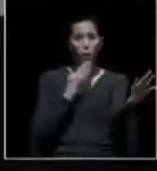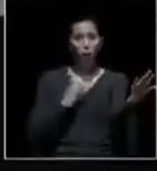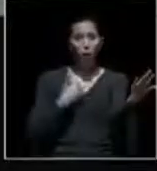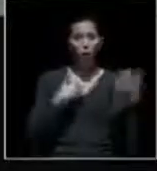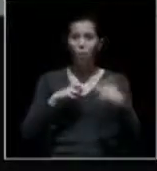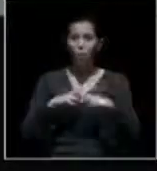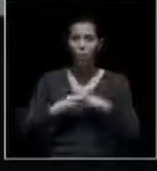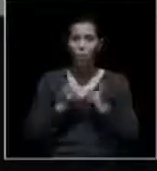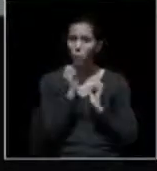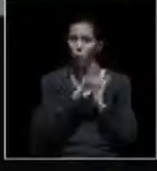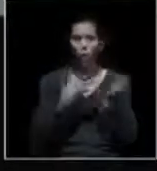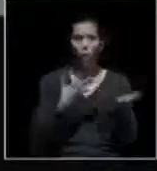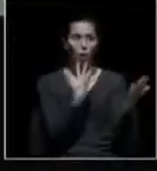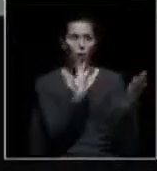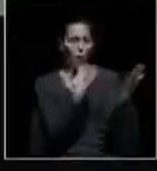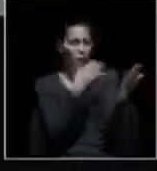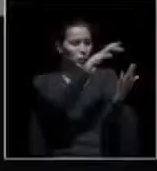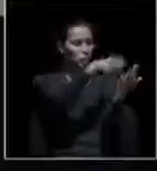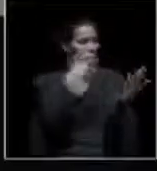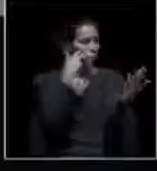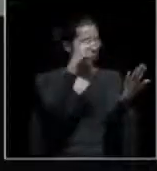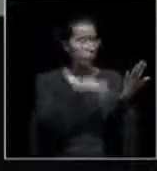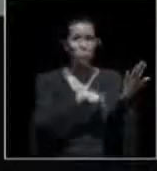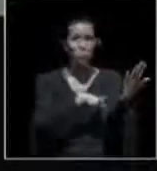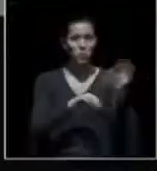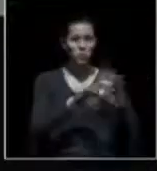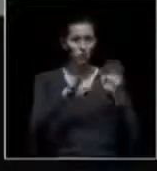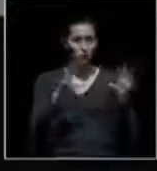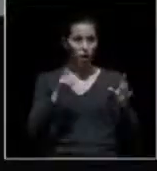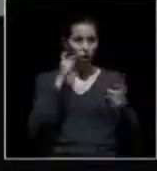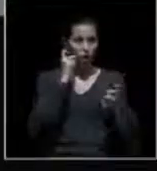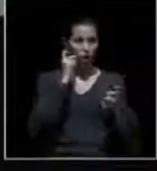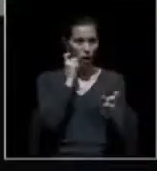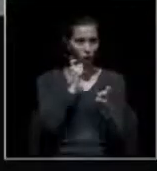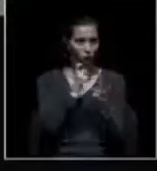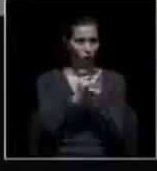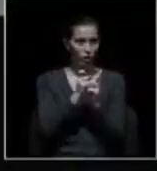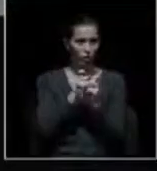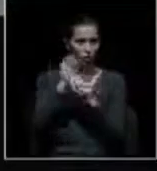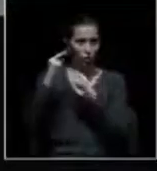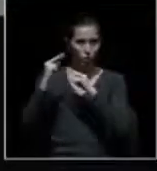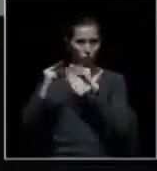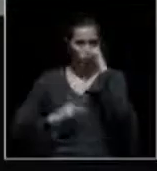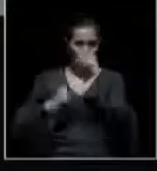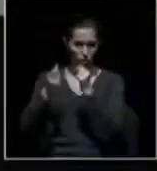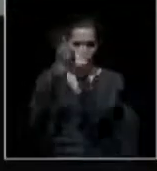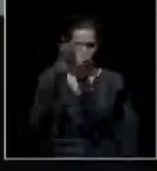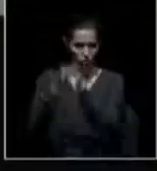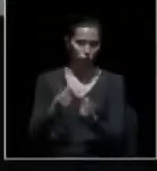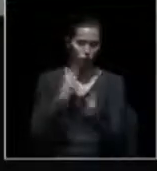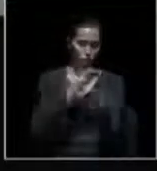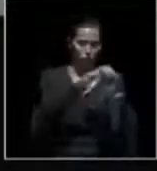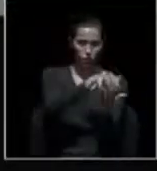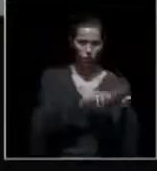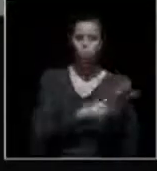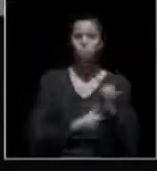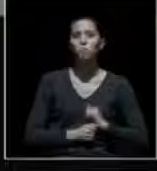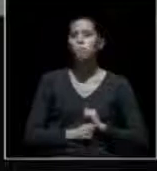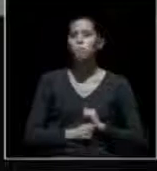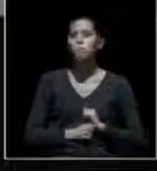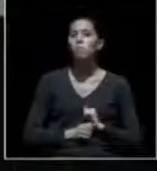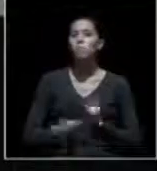qualquer problema ou reserva, tal como, aliás, é referido no parecer do Revisor Oficial de Contas. A Câmara apresentou uma diminuição da receita